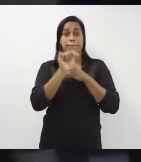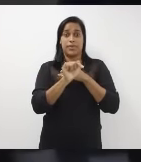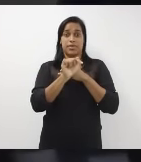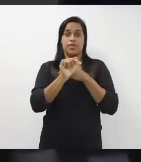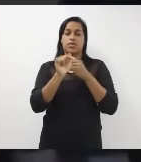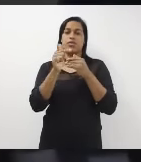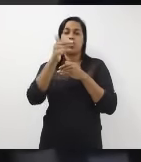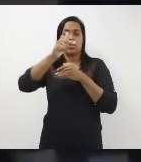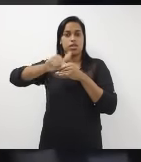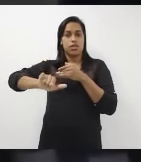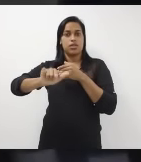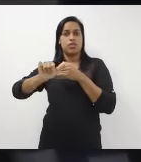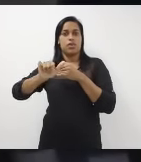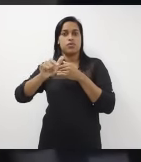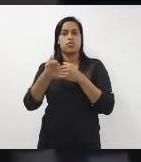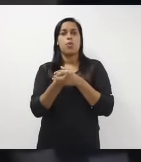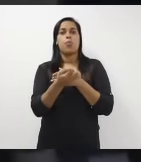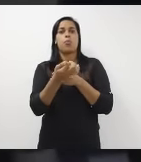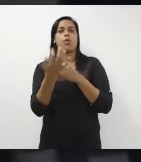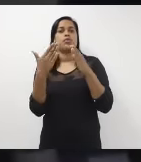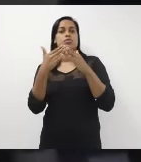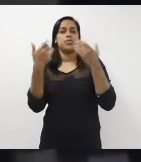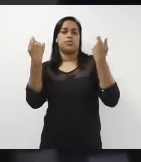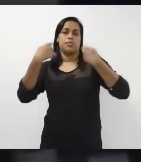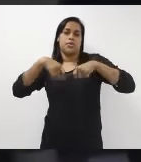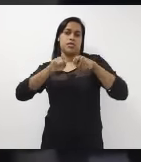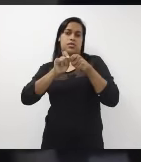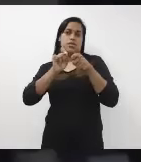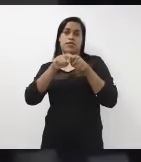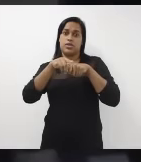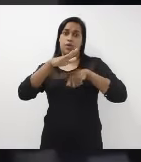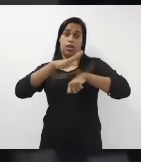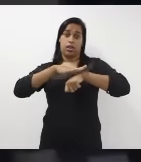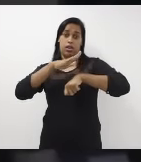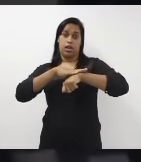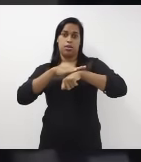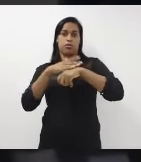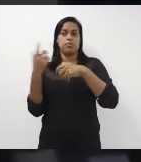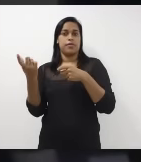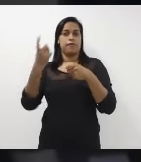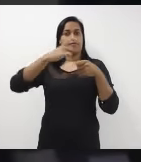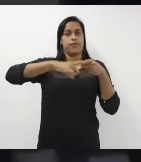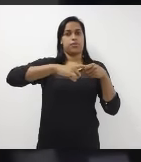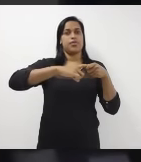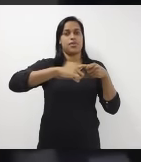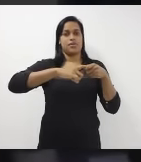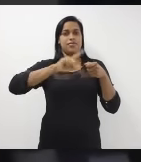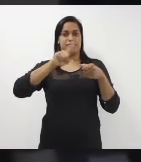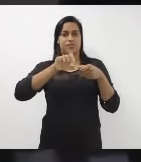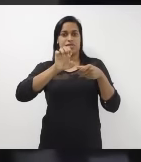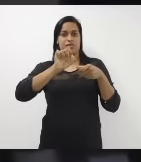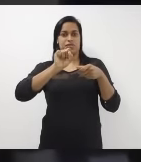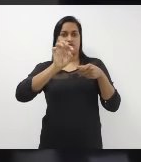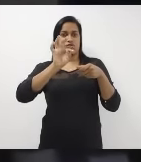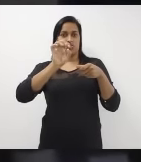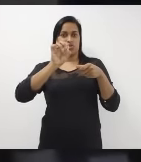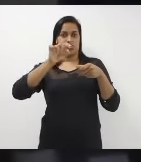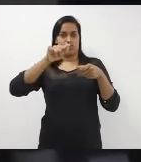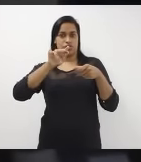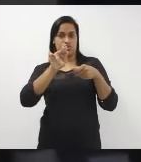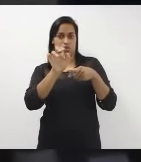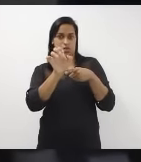de estoque, ou seja, quantos pedidos eu preciso fazer durante um determinado tempo para repor o meu estoque. Então, em relação